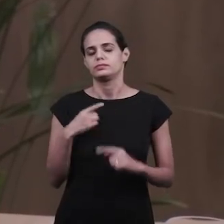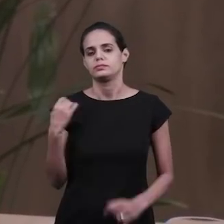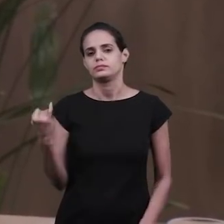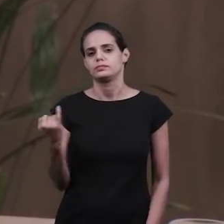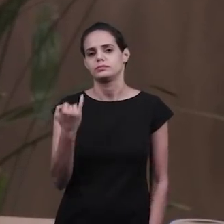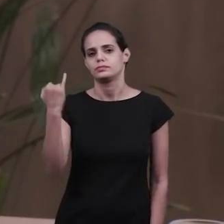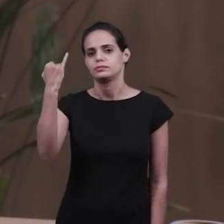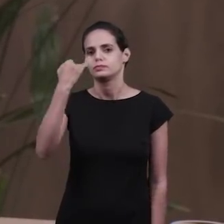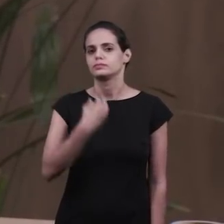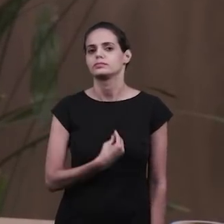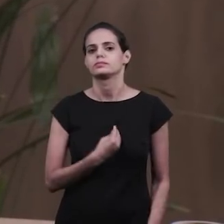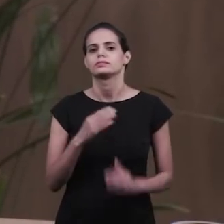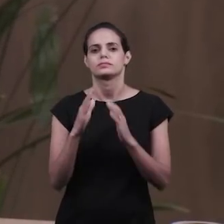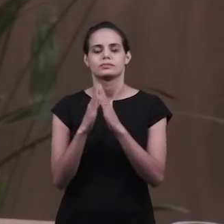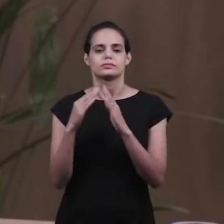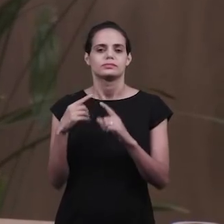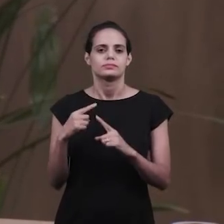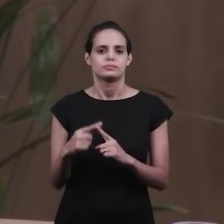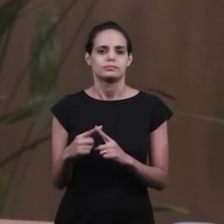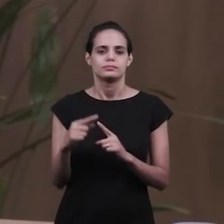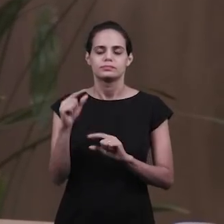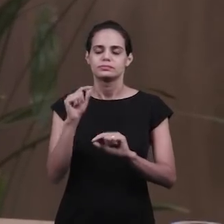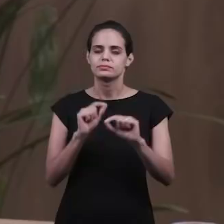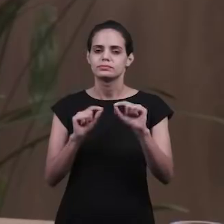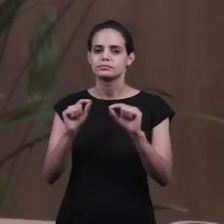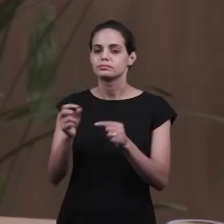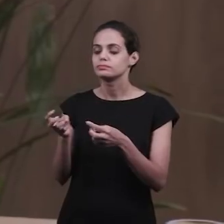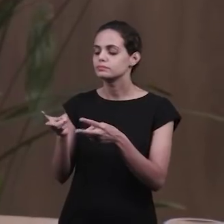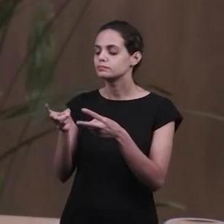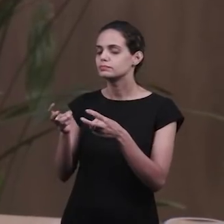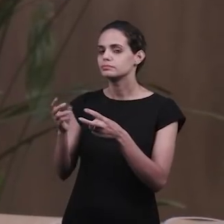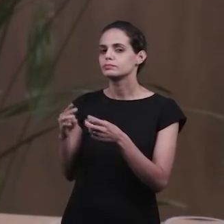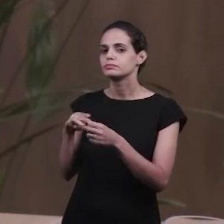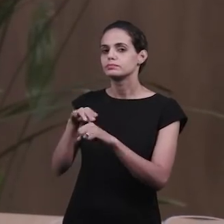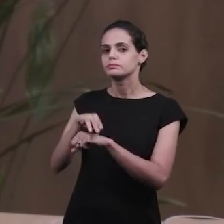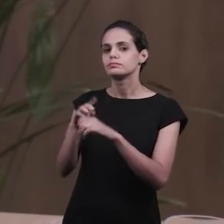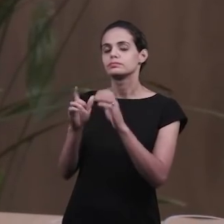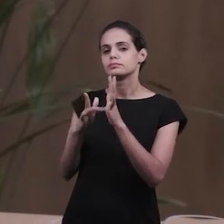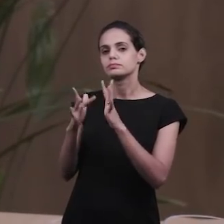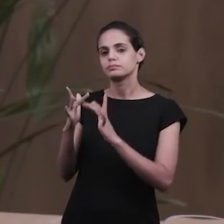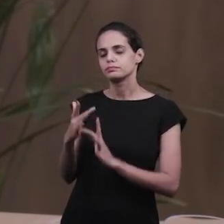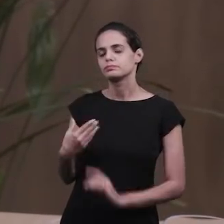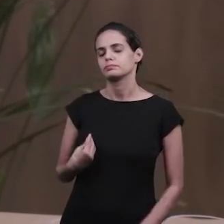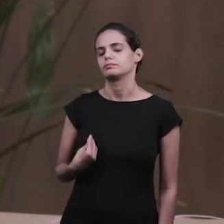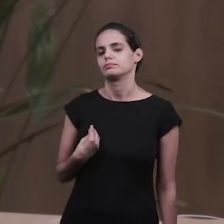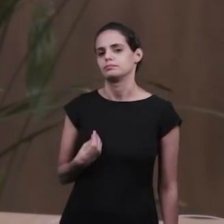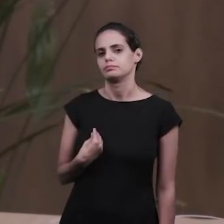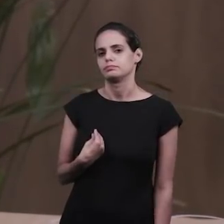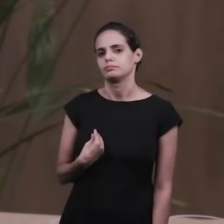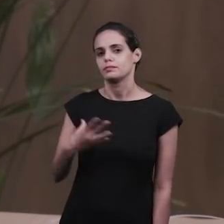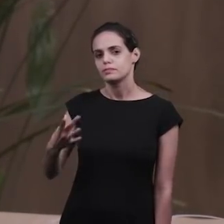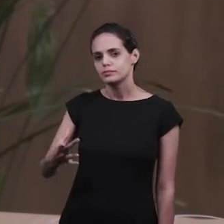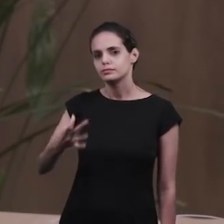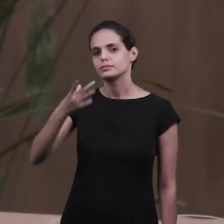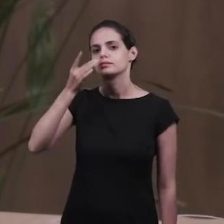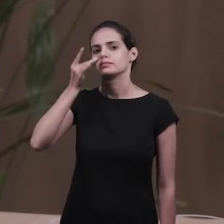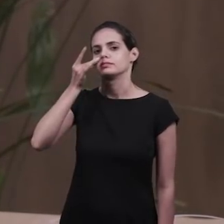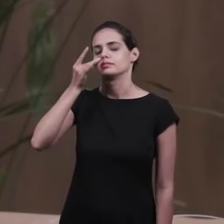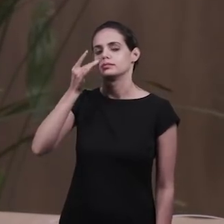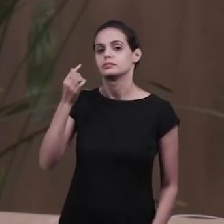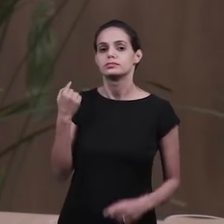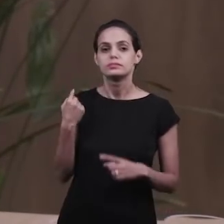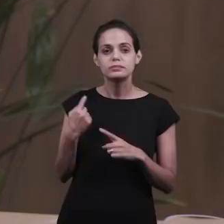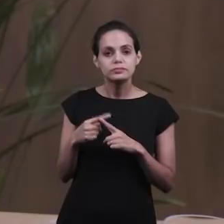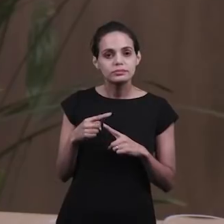vida da igreja é identificar que o ministério de Jesus está vivo. Ou seja, por quê? Porque o